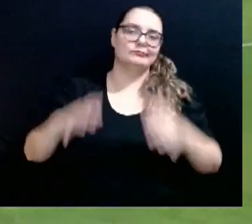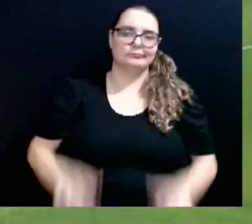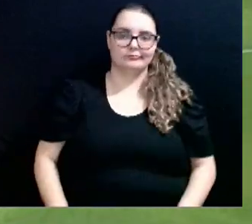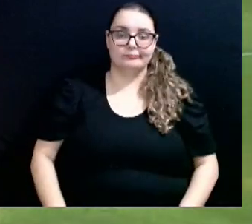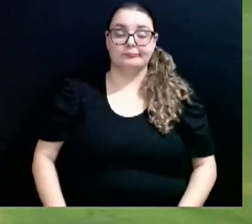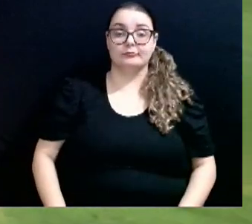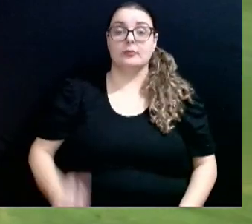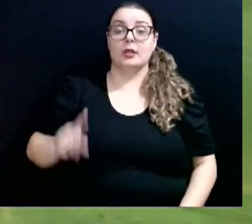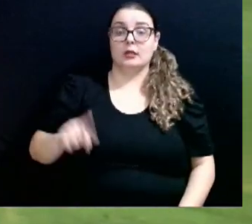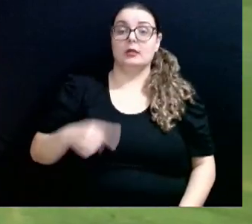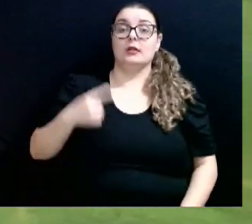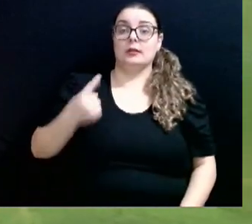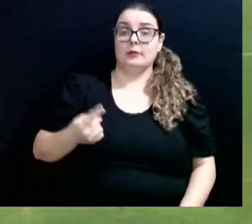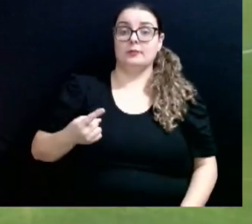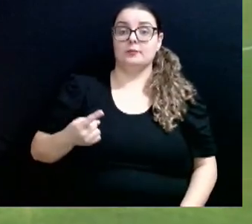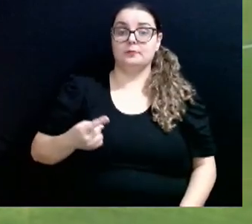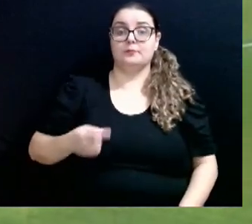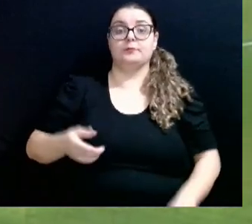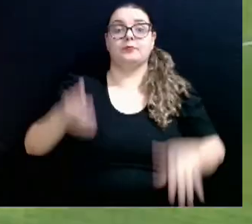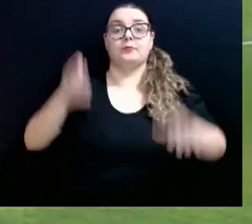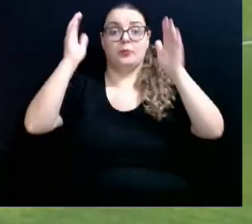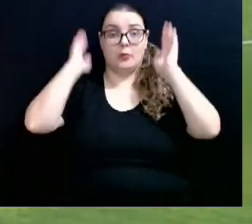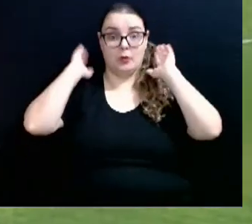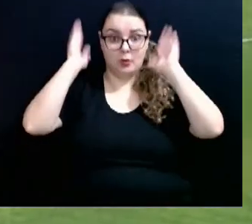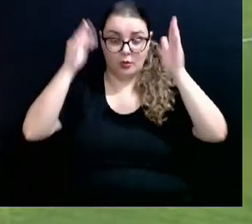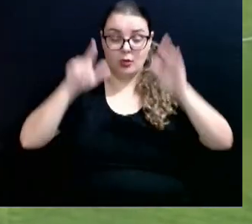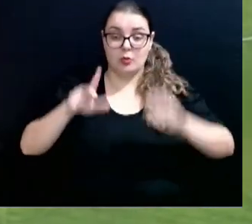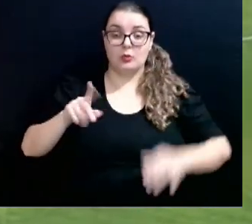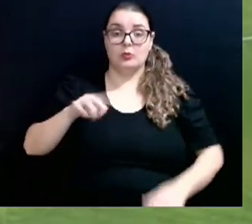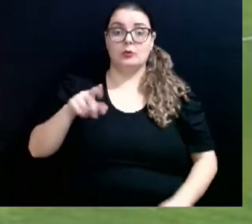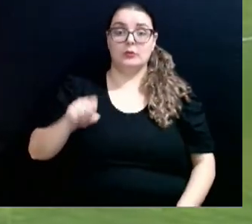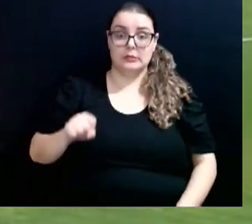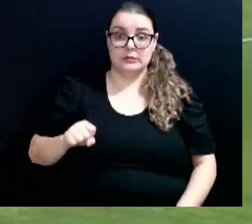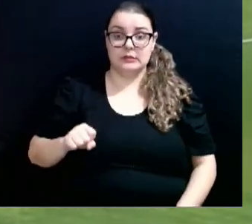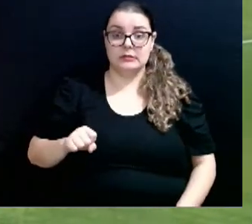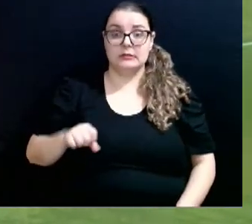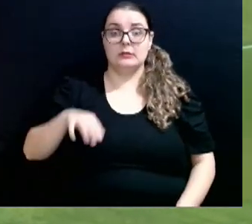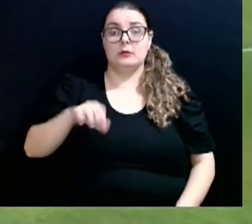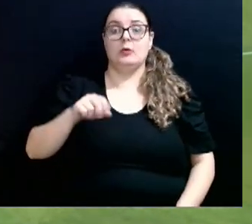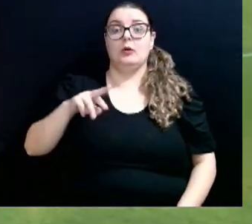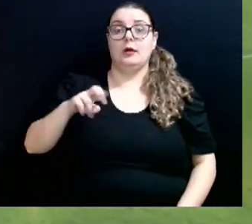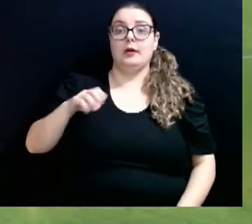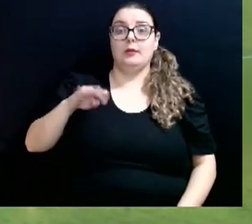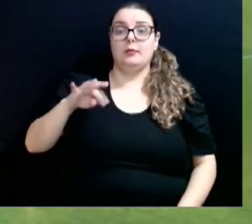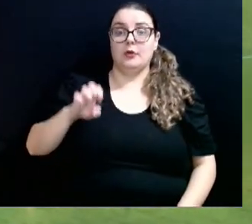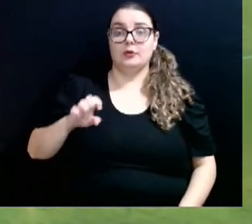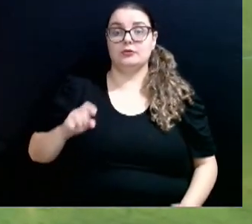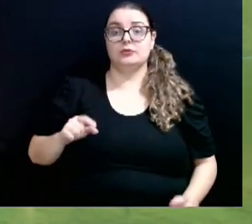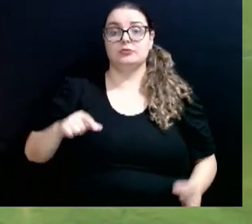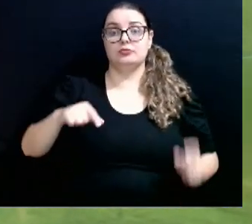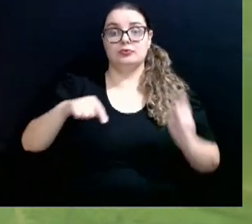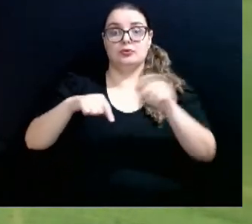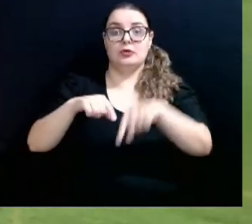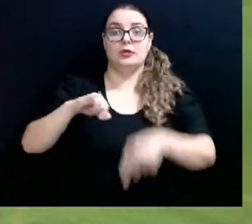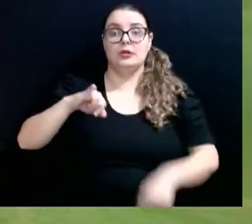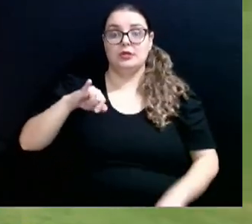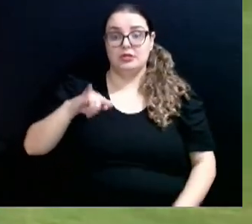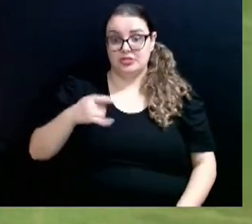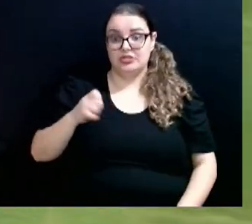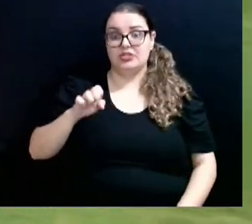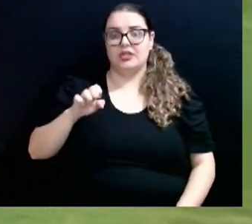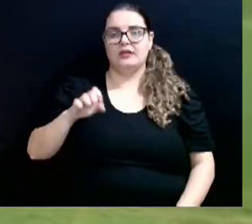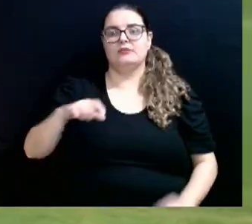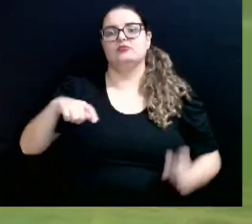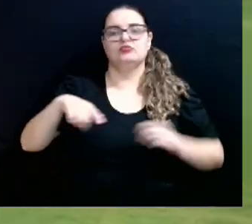após cobrança de escanteio, Luiz Felipe pegou o rebote, cruzou e já de cabeça mandou nas